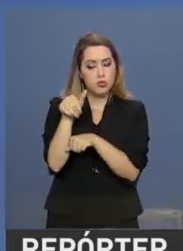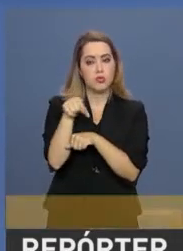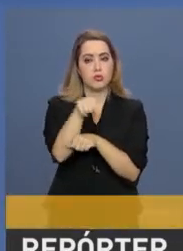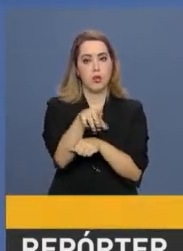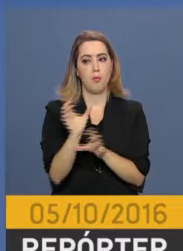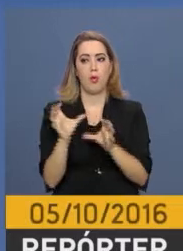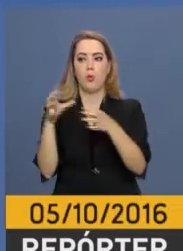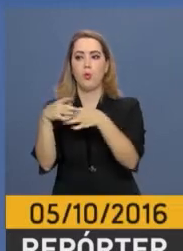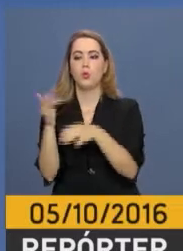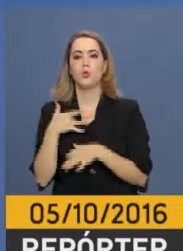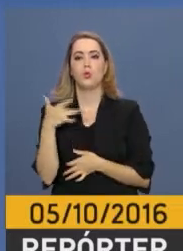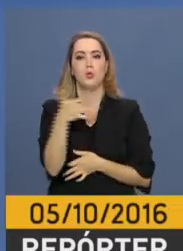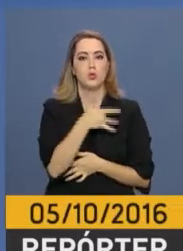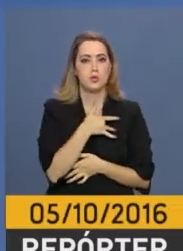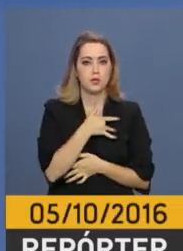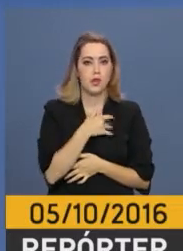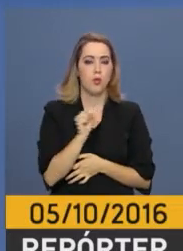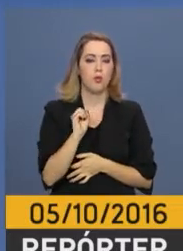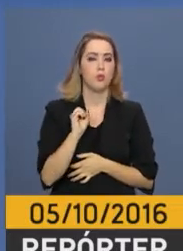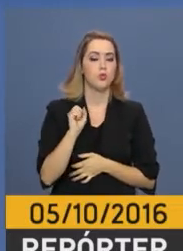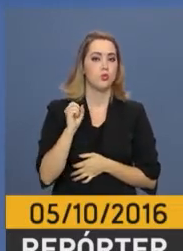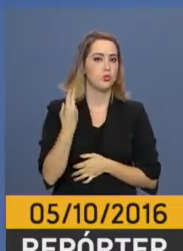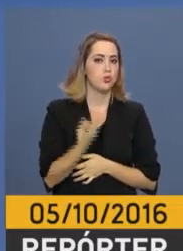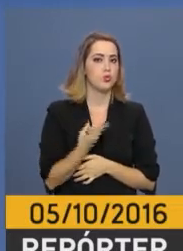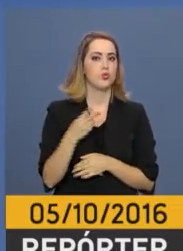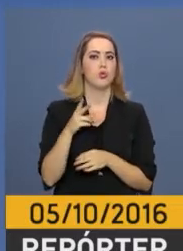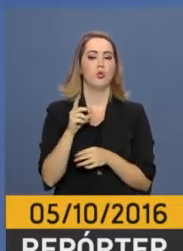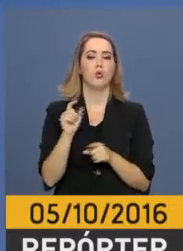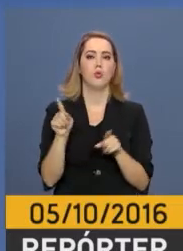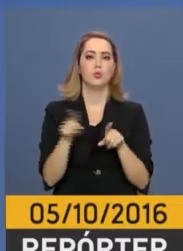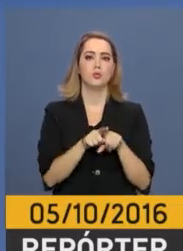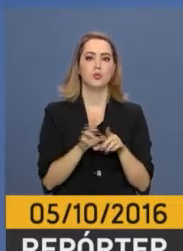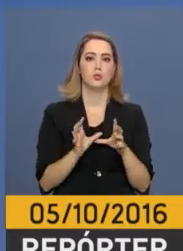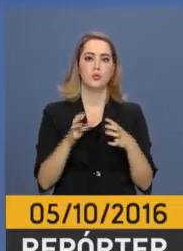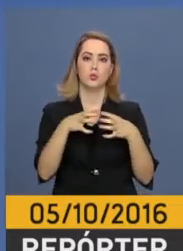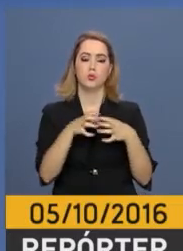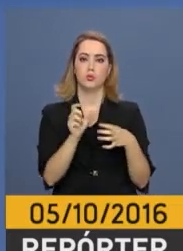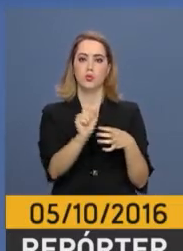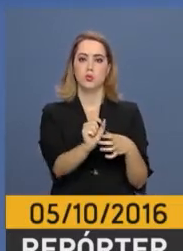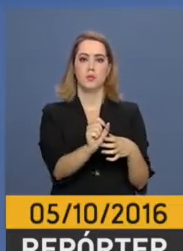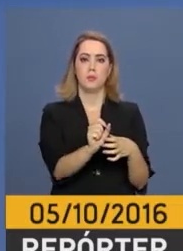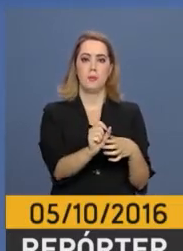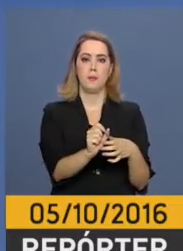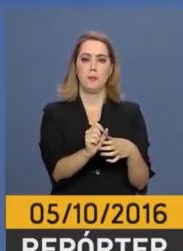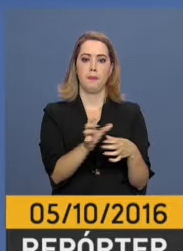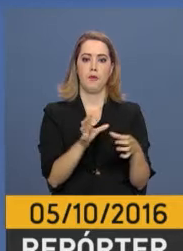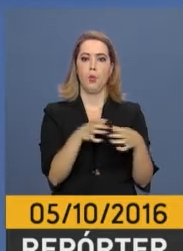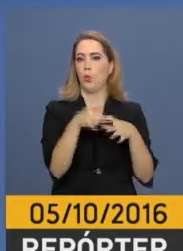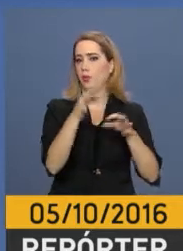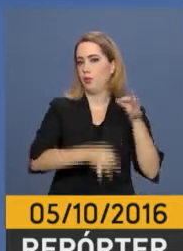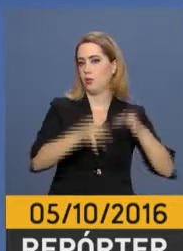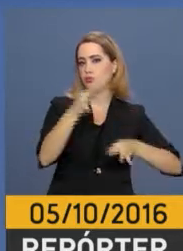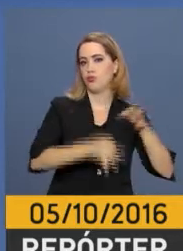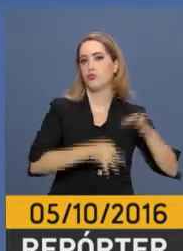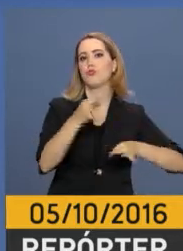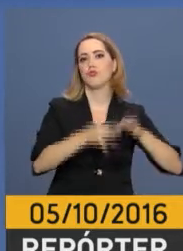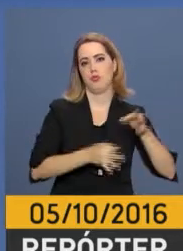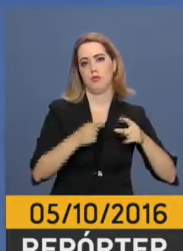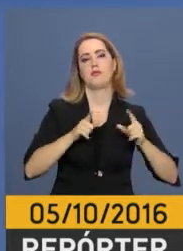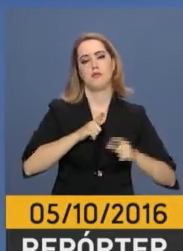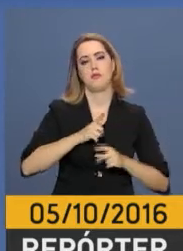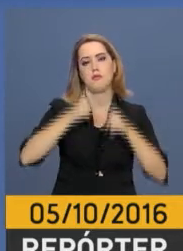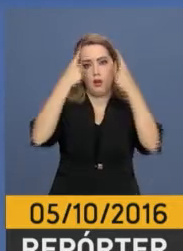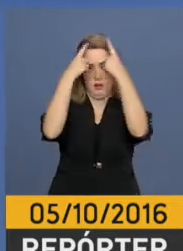acionar se for necessário as equipes é de até da justiça no caso de violência